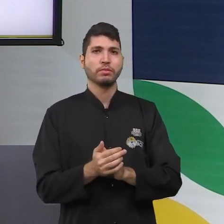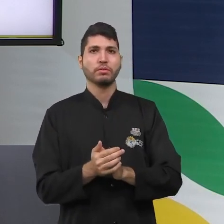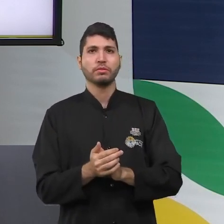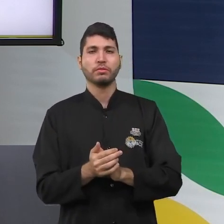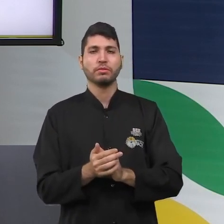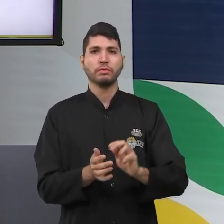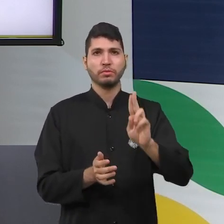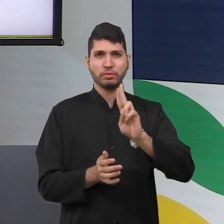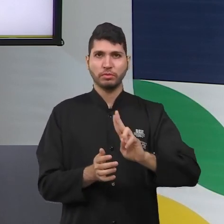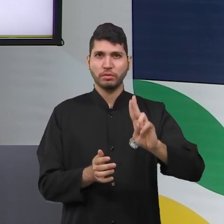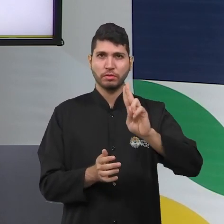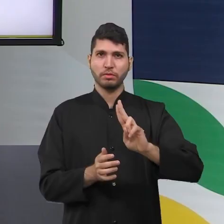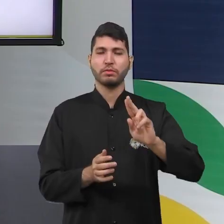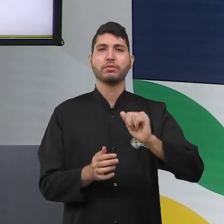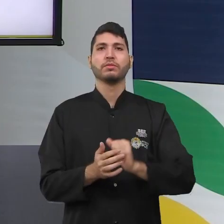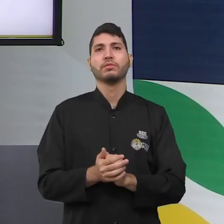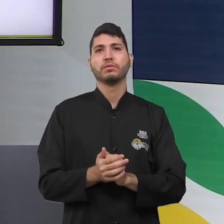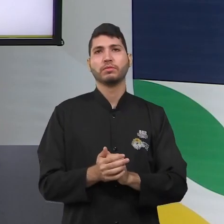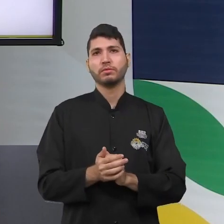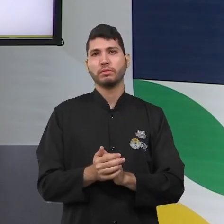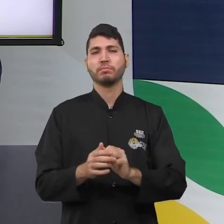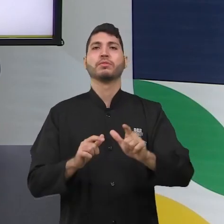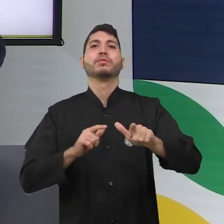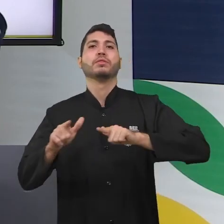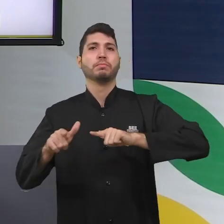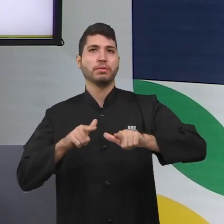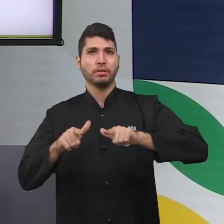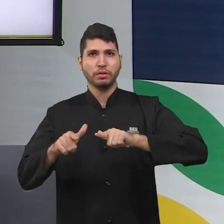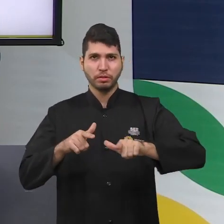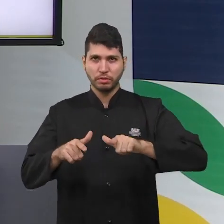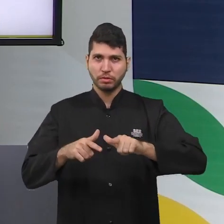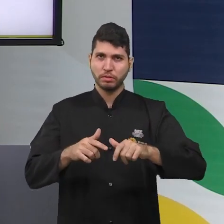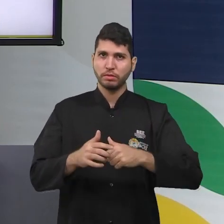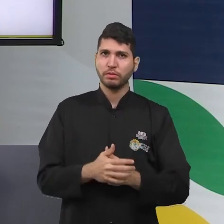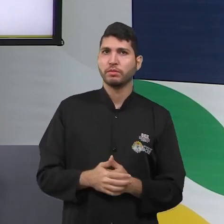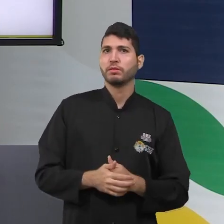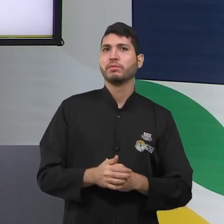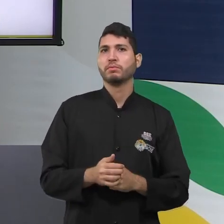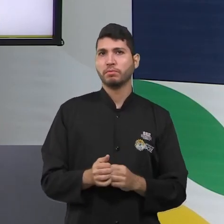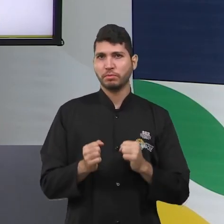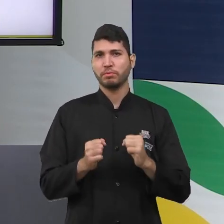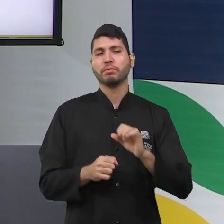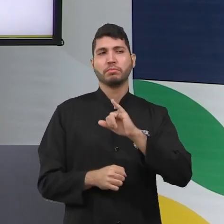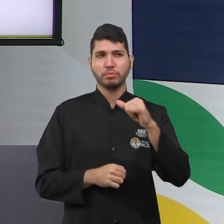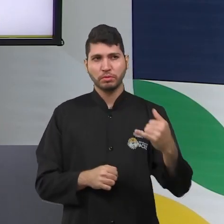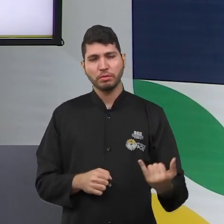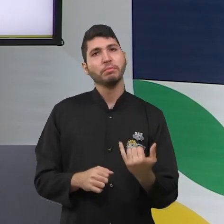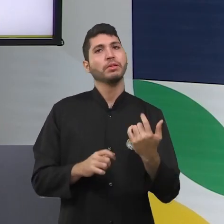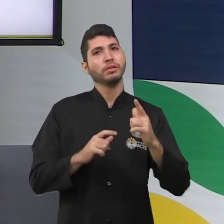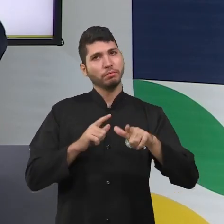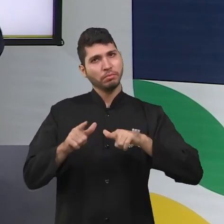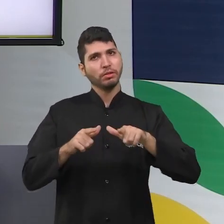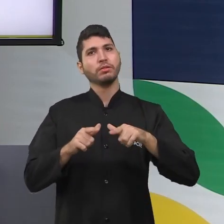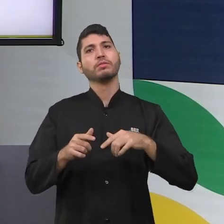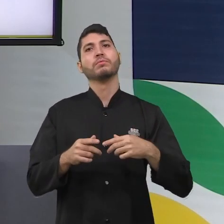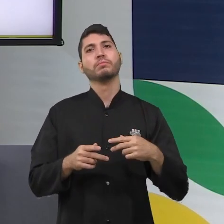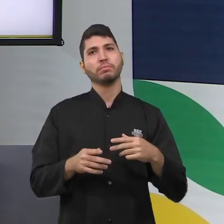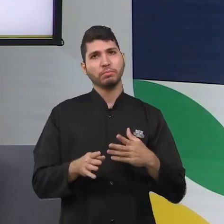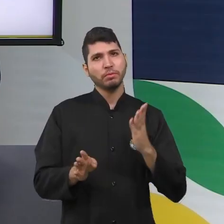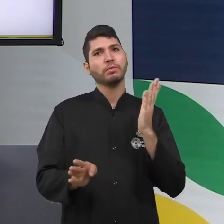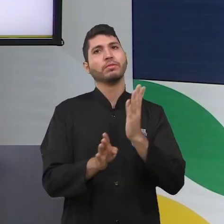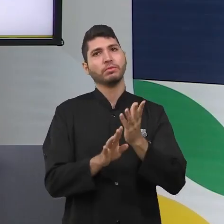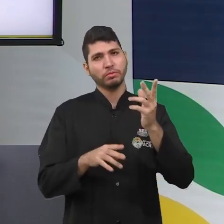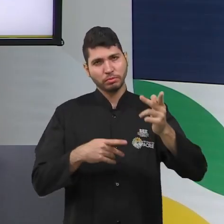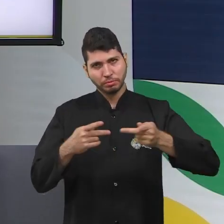instrumento, uma ferramenta de trabalho. Avançar, você se destacou, quer fazer parte do projeto, o projeto precisa, o projeto